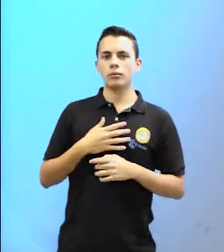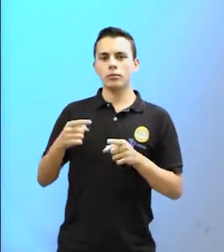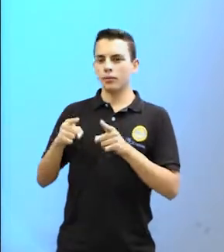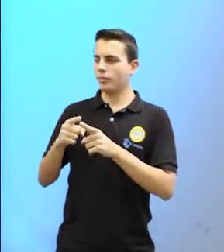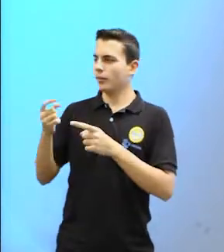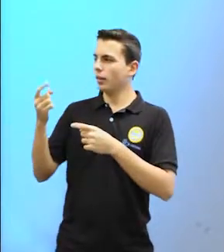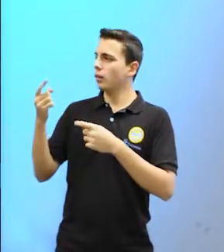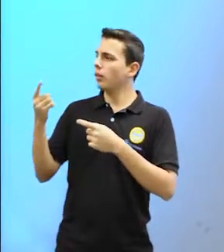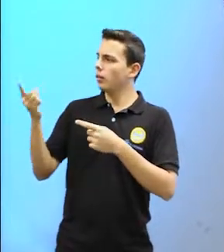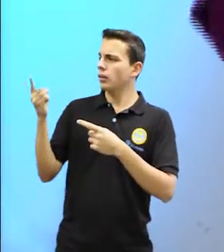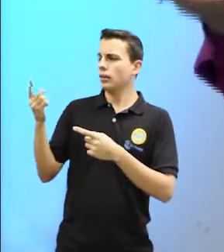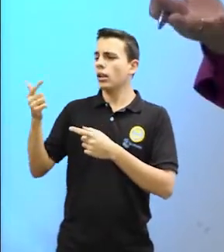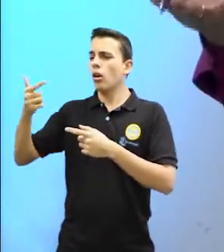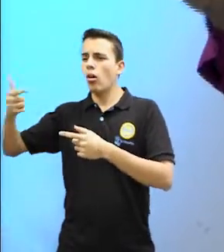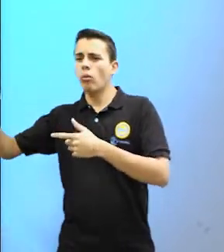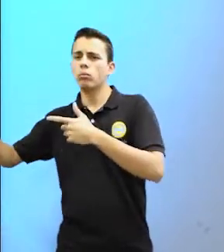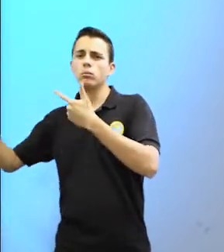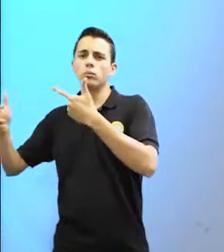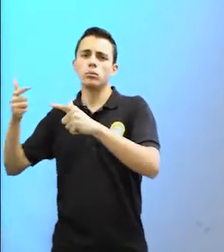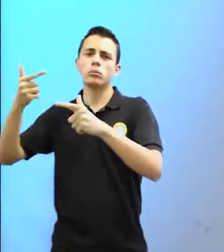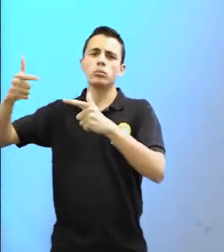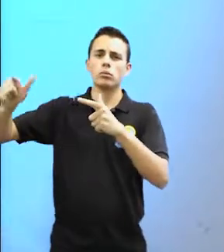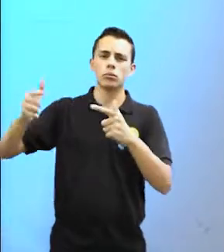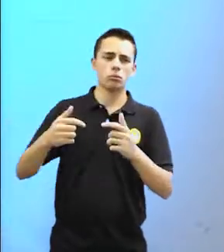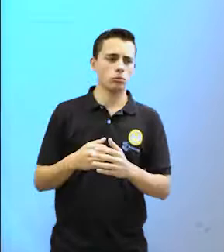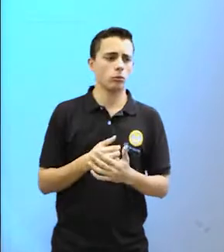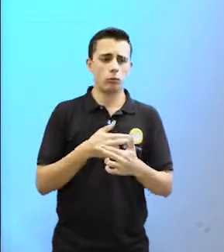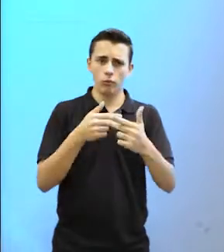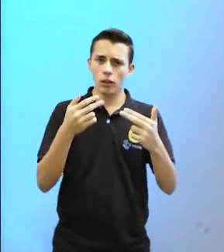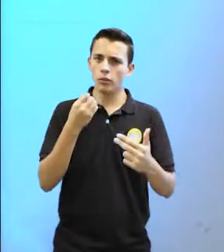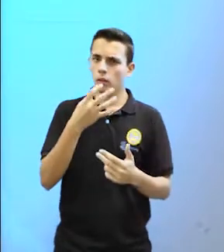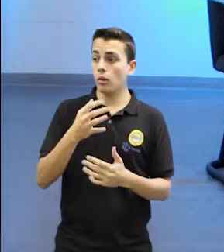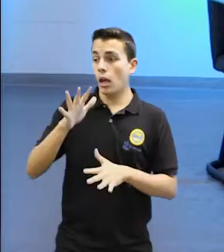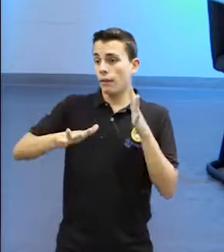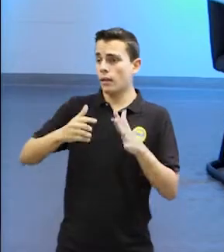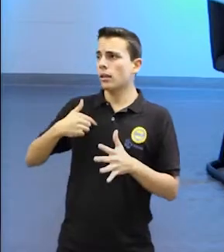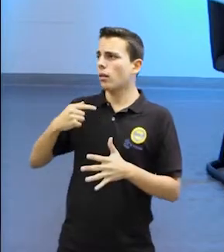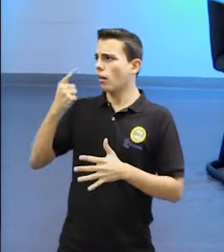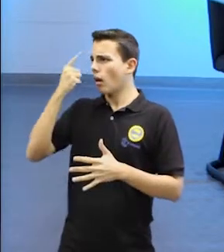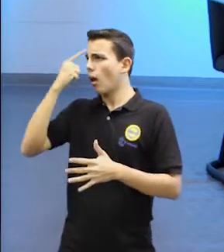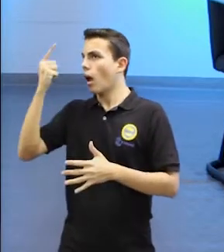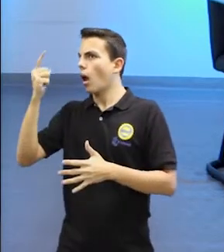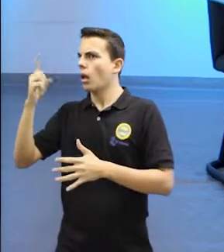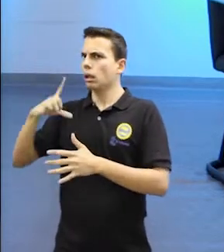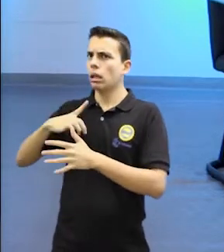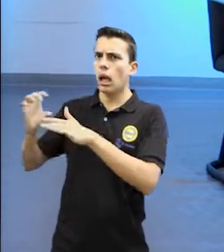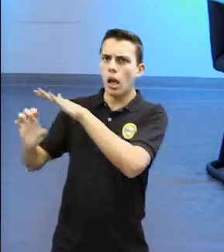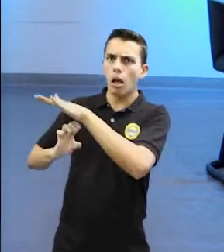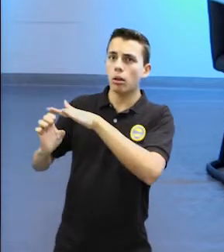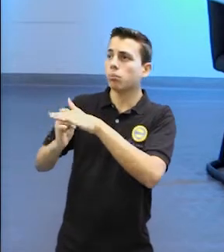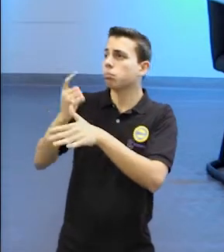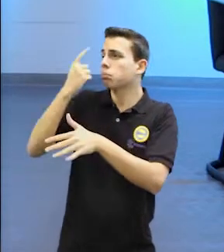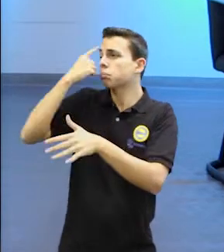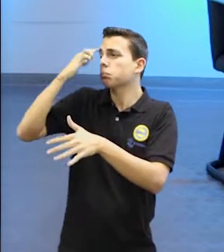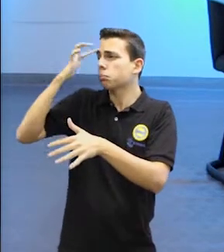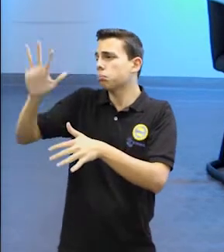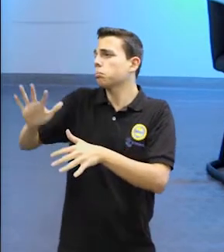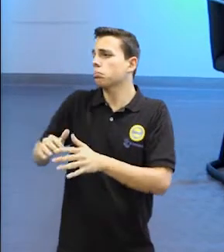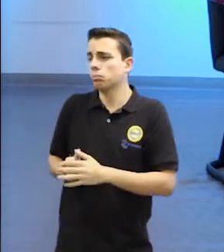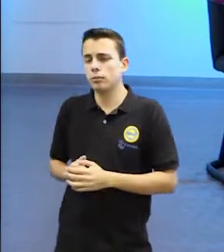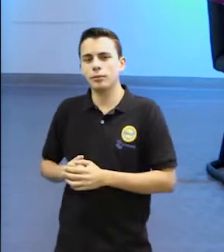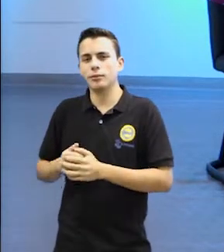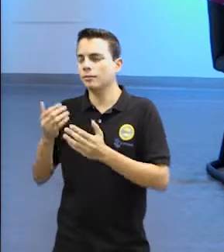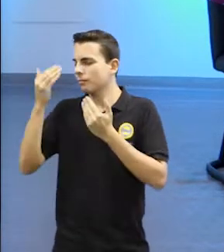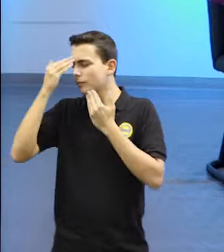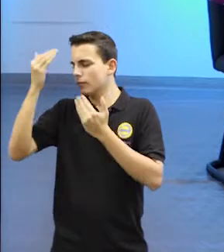né, que a gente, às vezes a gente nem sabe que existe. Eu achei a sua empresa muito inovadora, né? Parabéns. Obrigado. E eu gostaria que você deixasse aí as